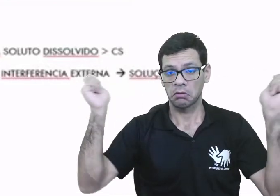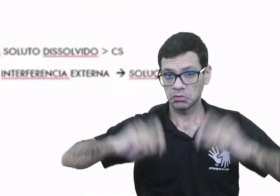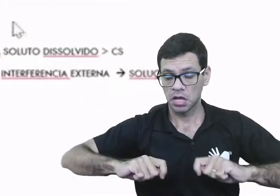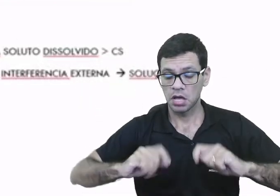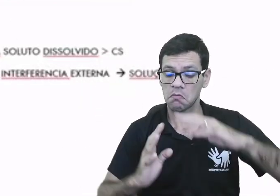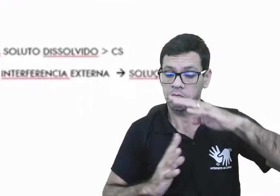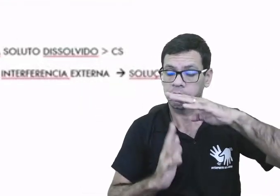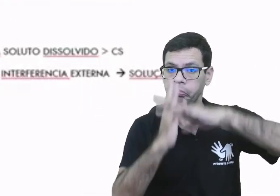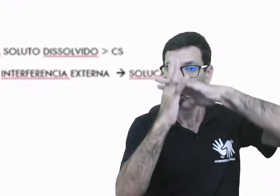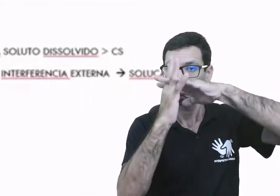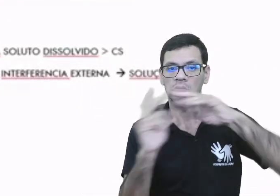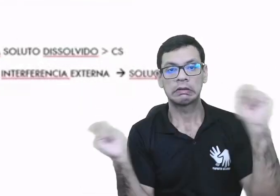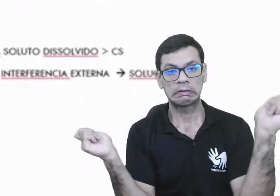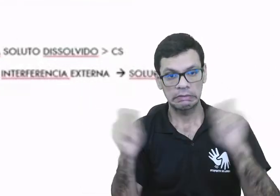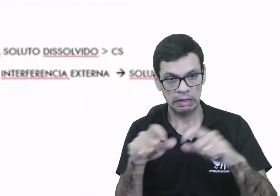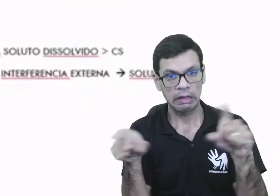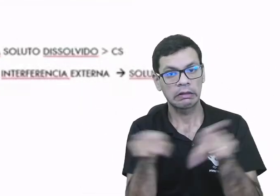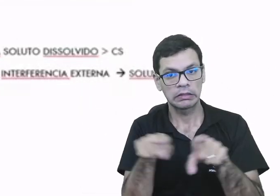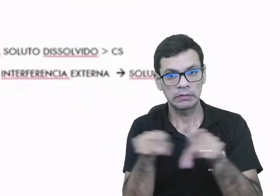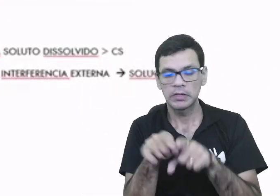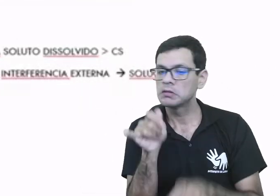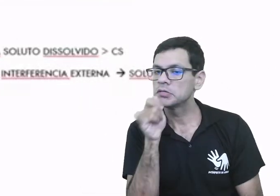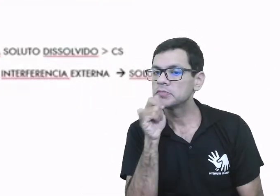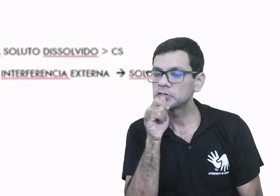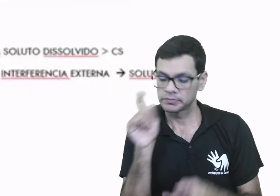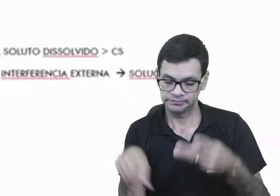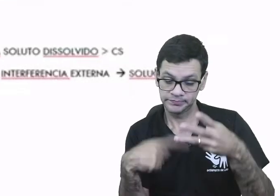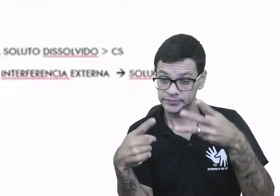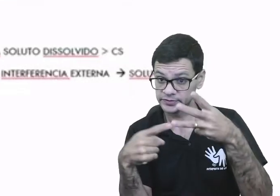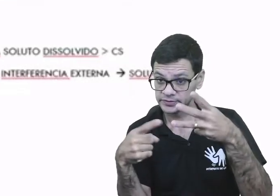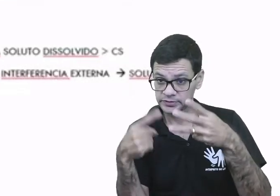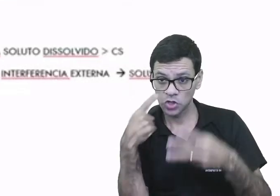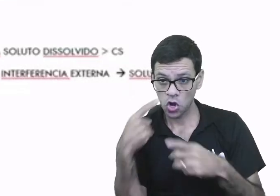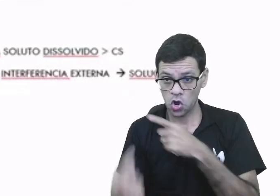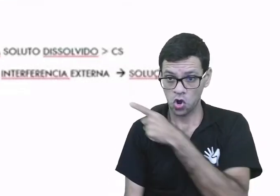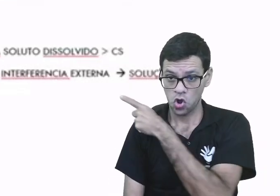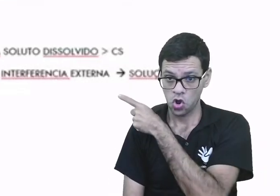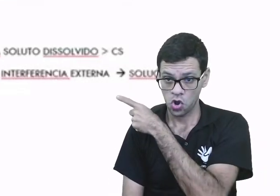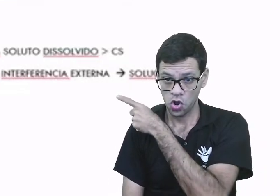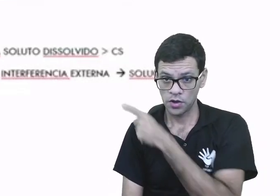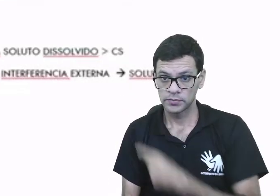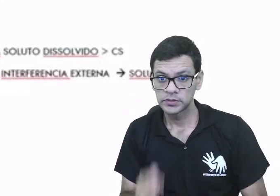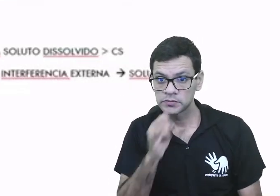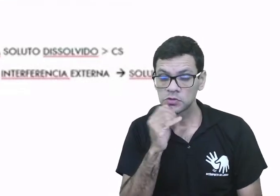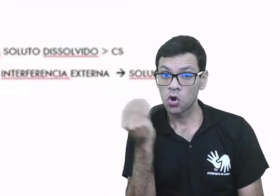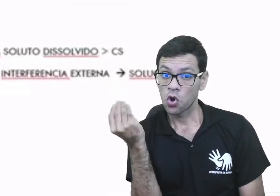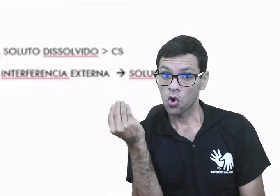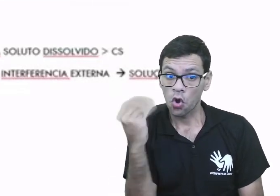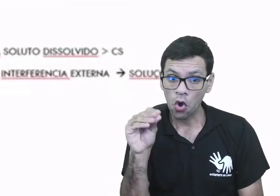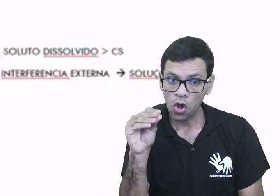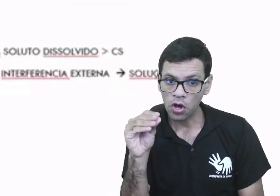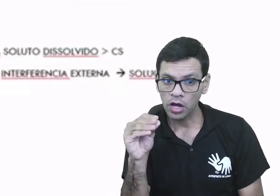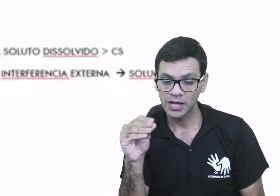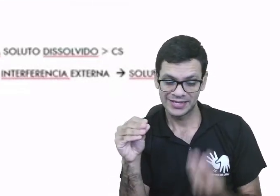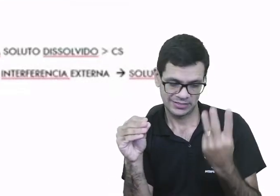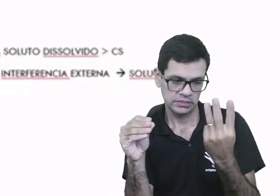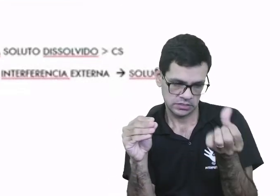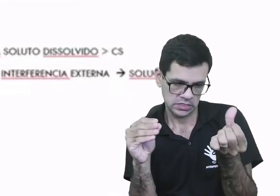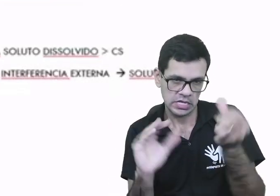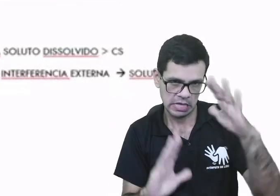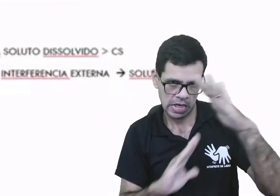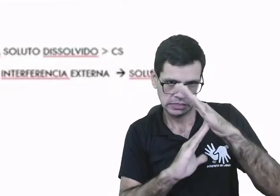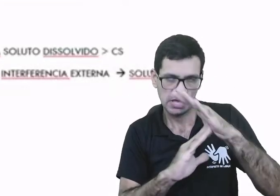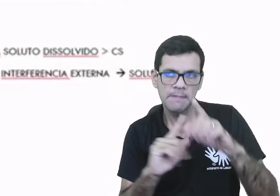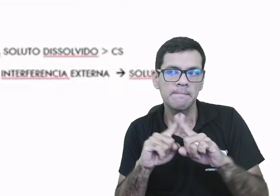assim? Então, se ao invés de eu colocar 36, eu consigo delicadamente